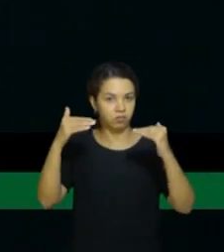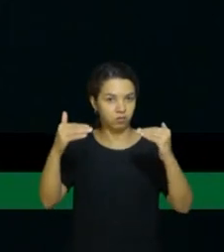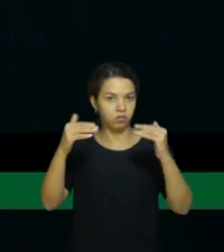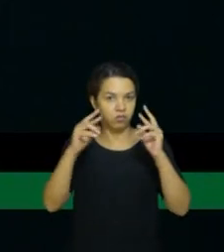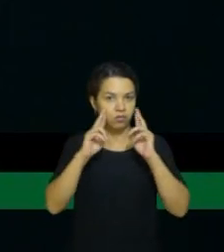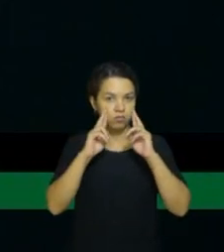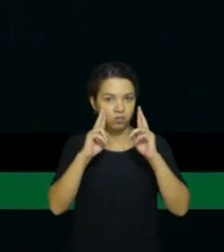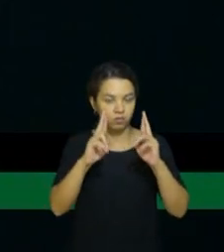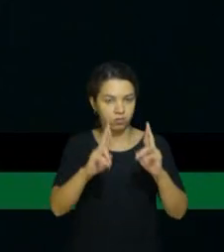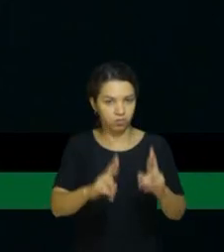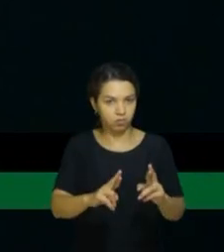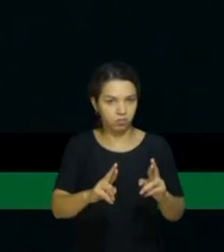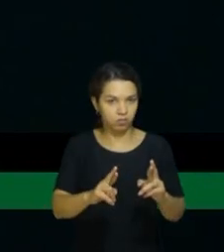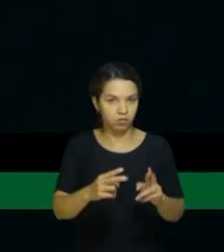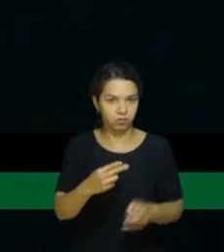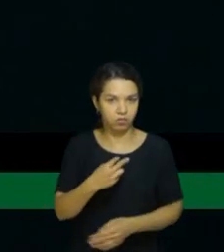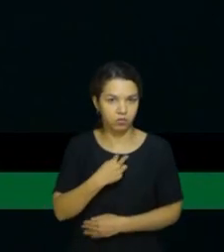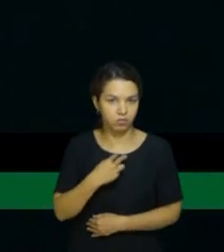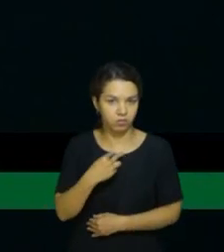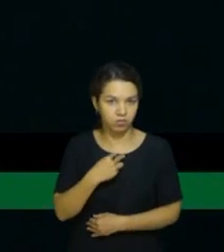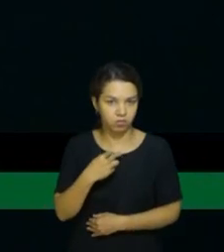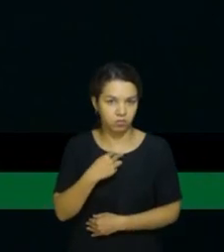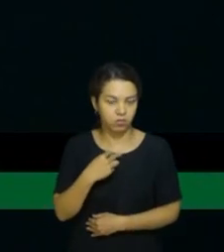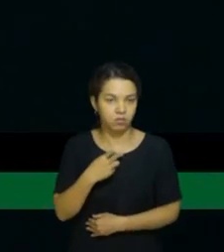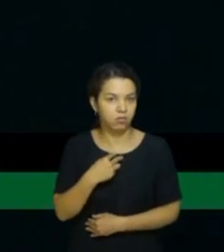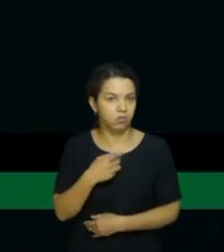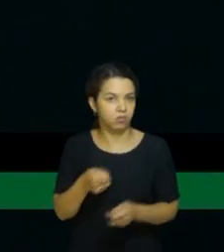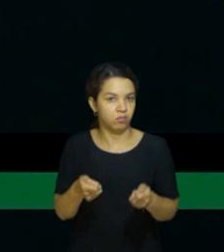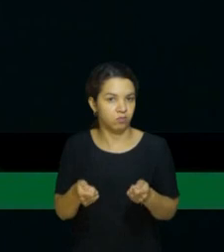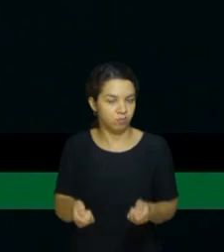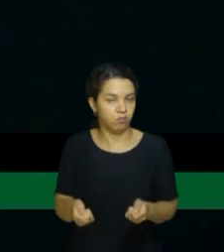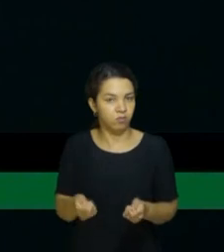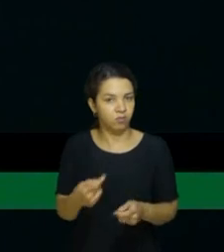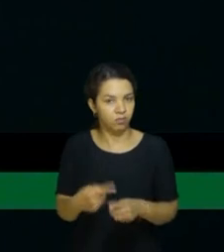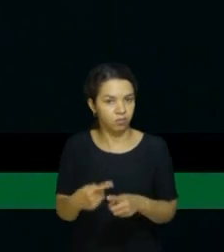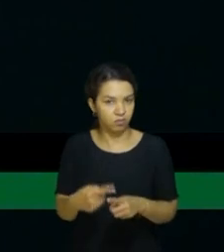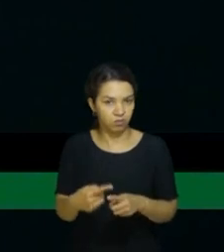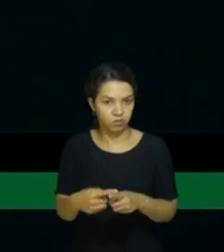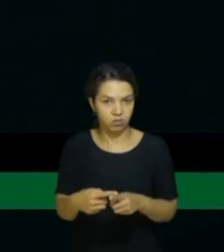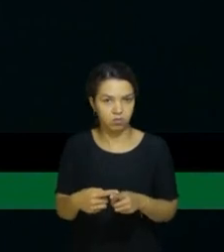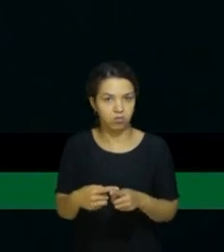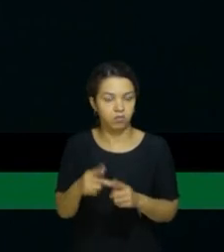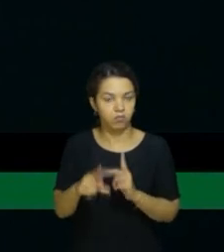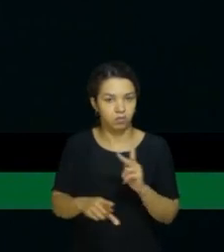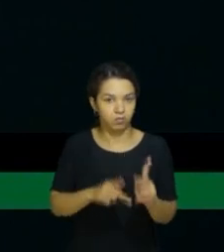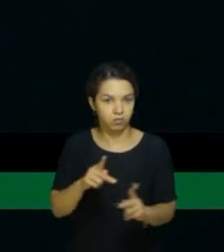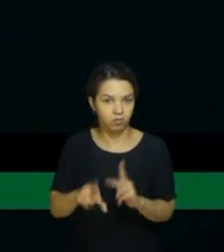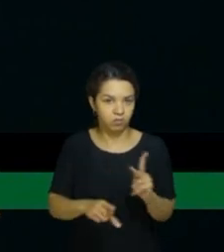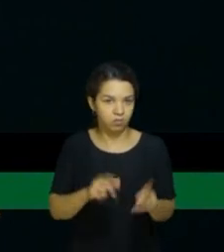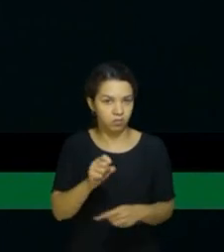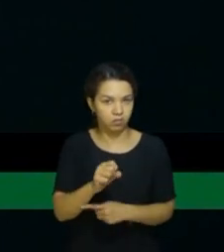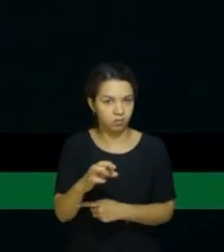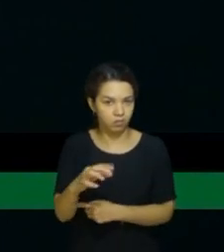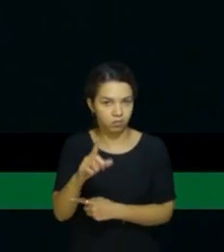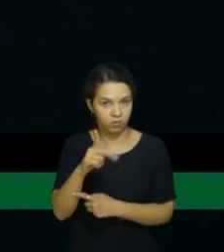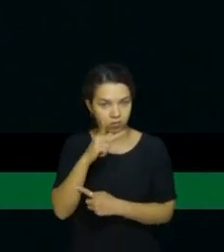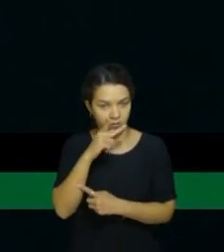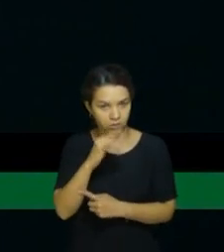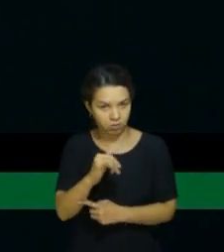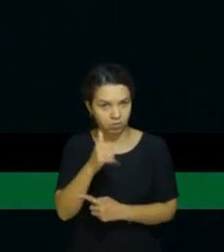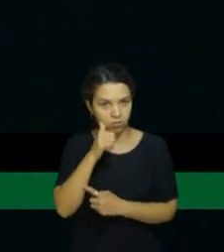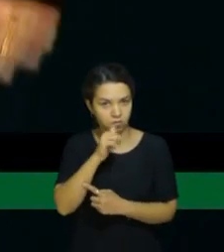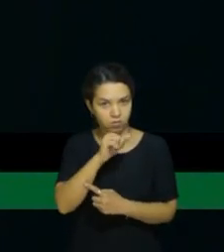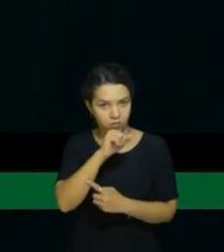respeitosa Não Pode esticar corda porque são todos catarinenses são pais e mães de